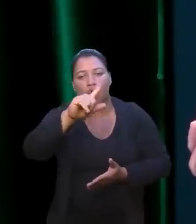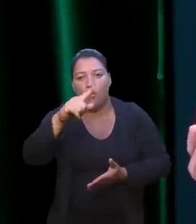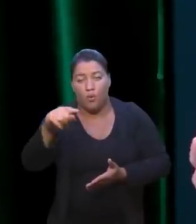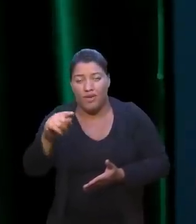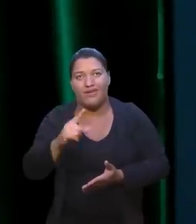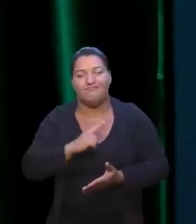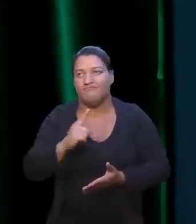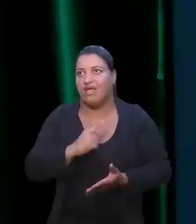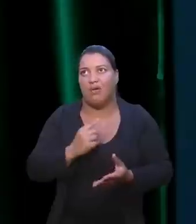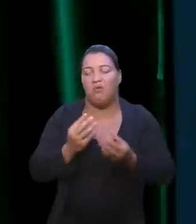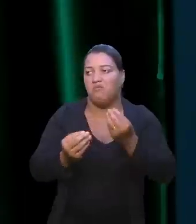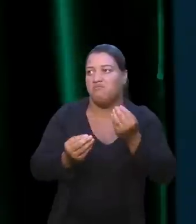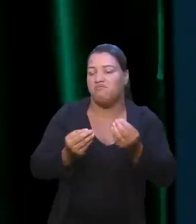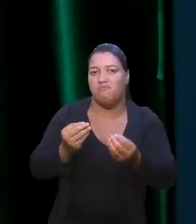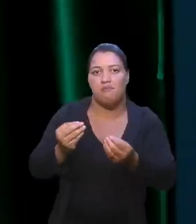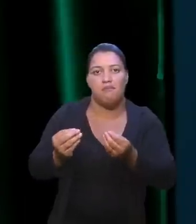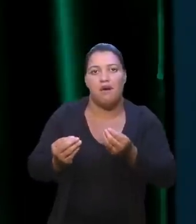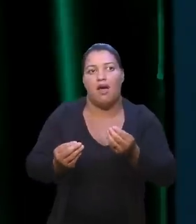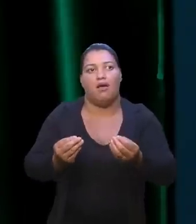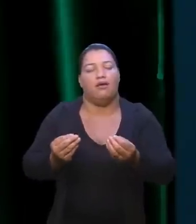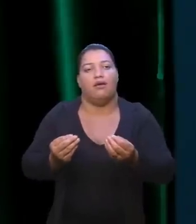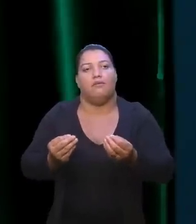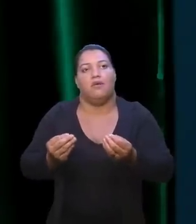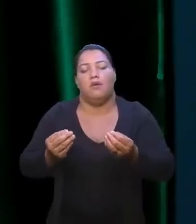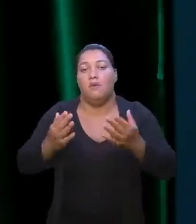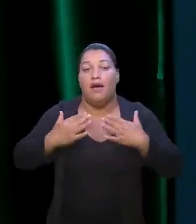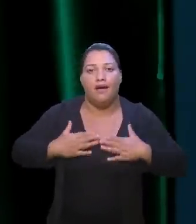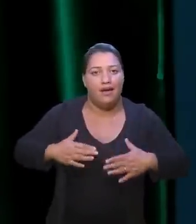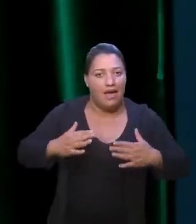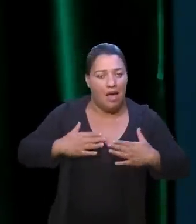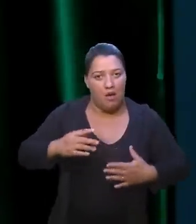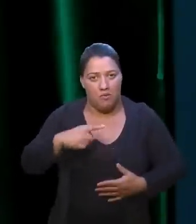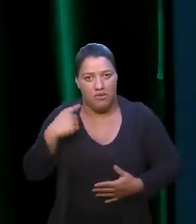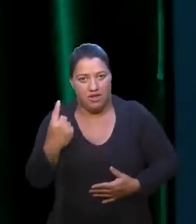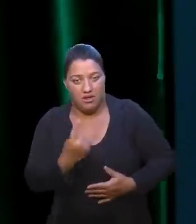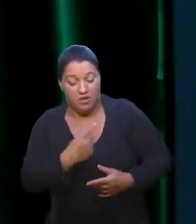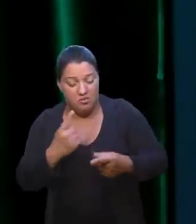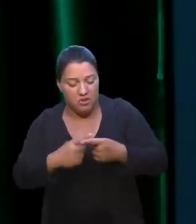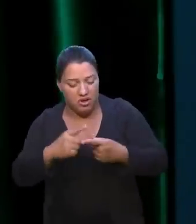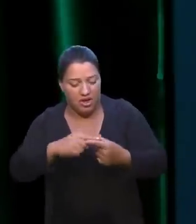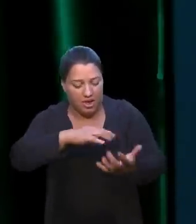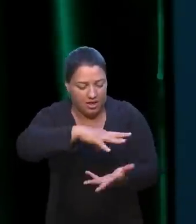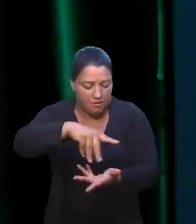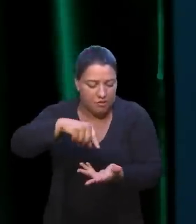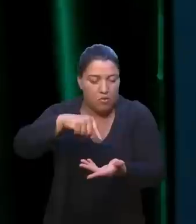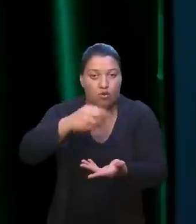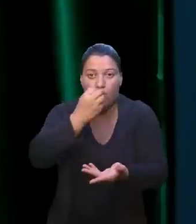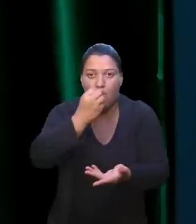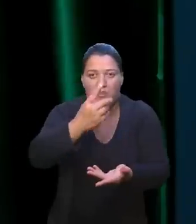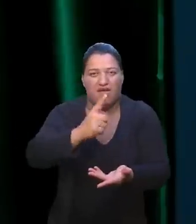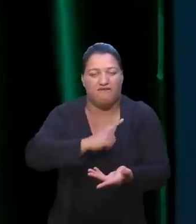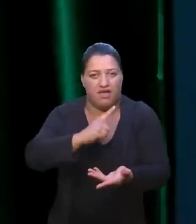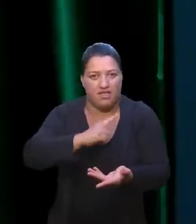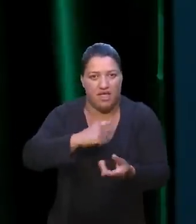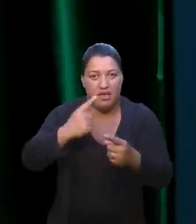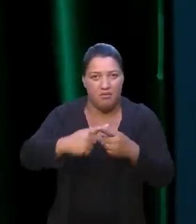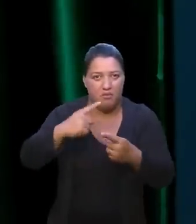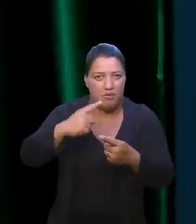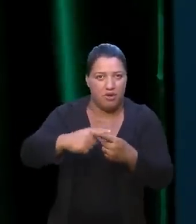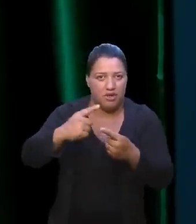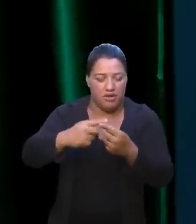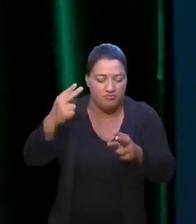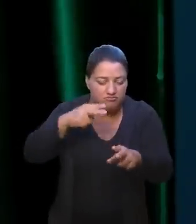realmente um alento para nós. O bem reinará na terra, quando entre os espíritos que vêm